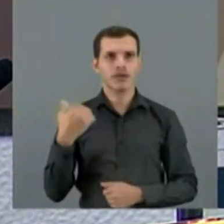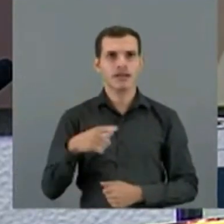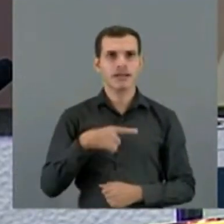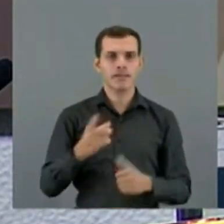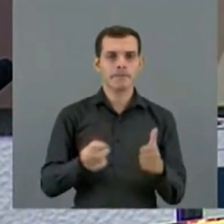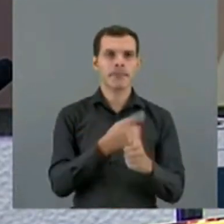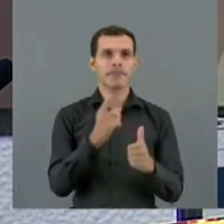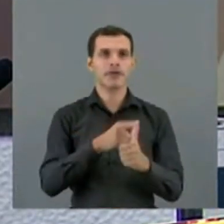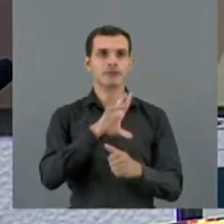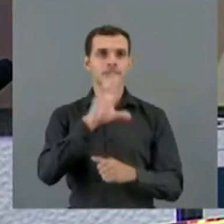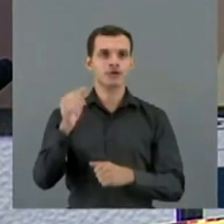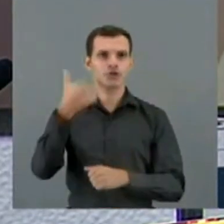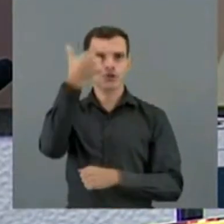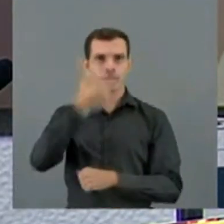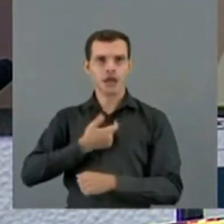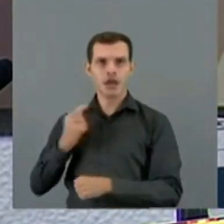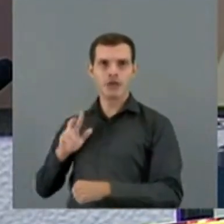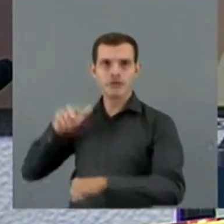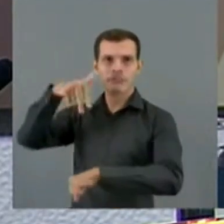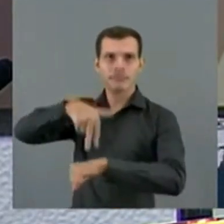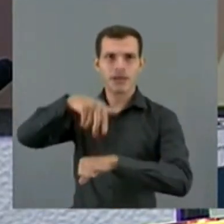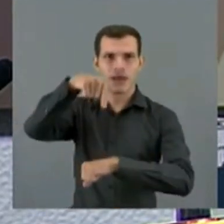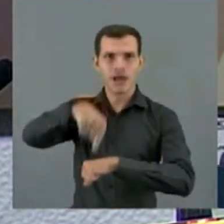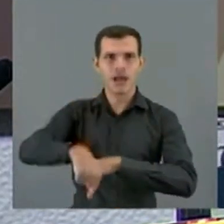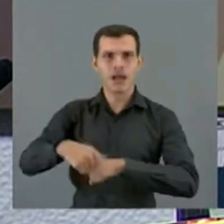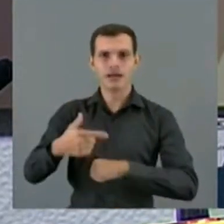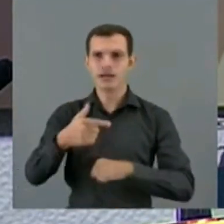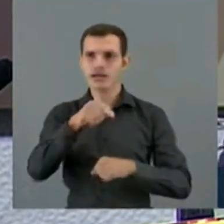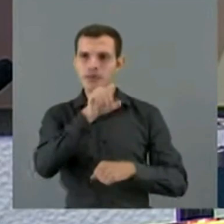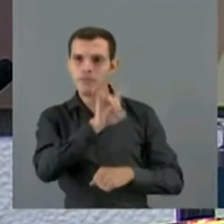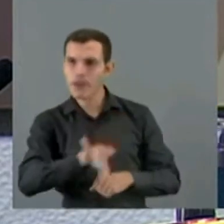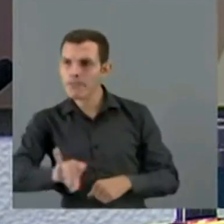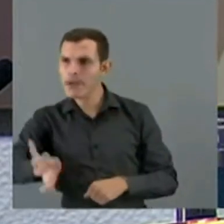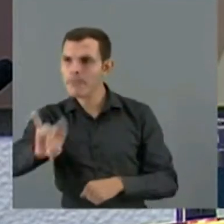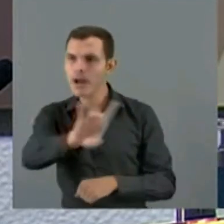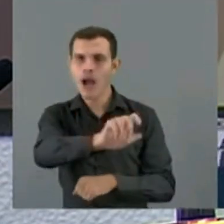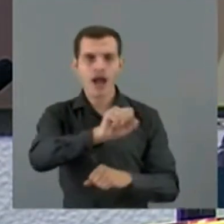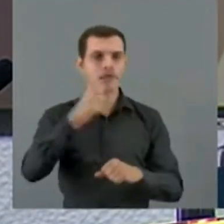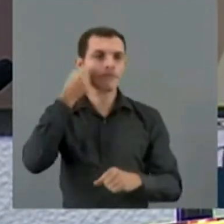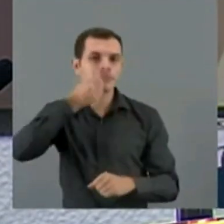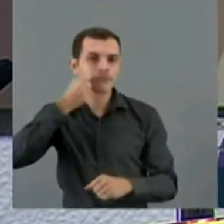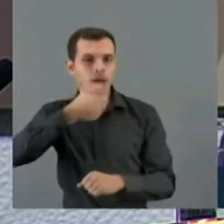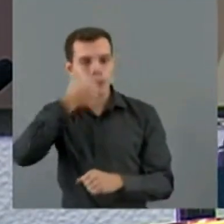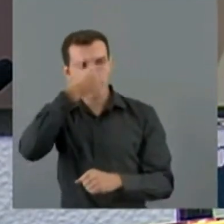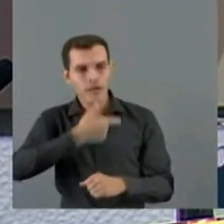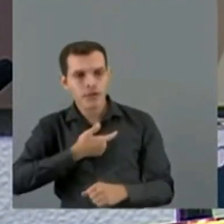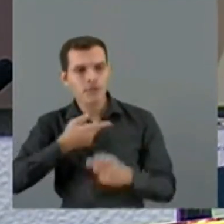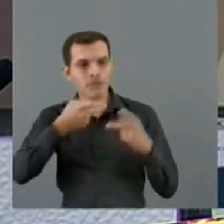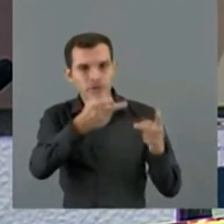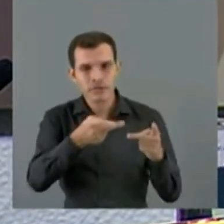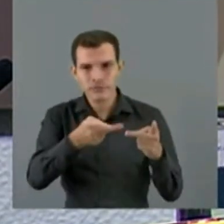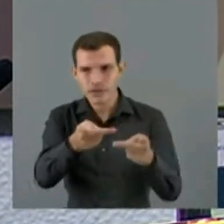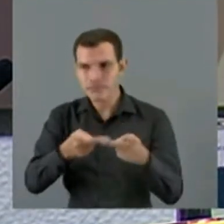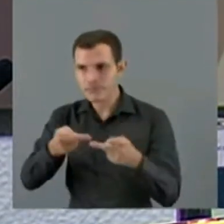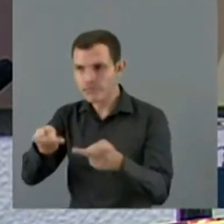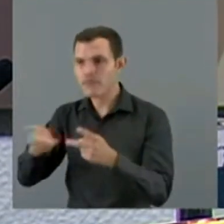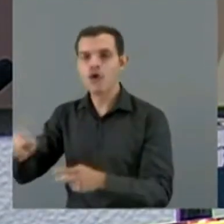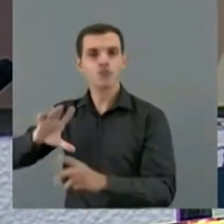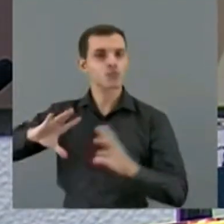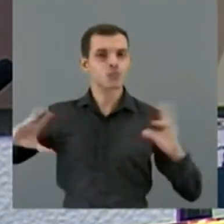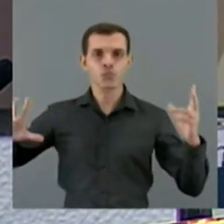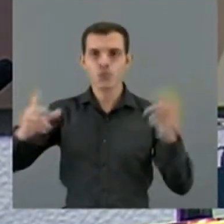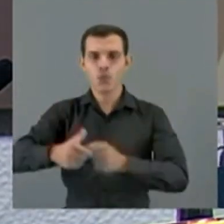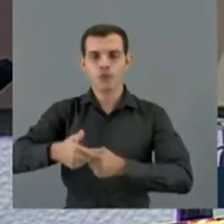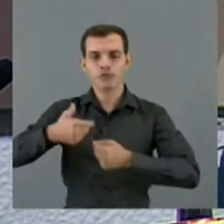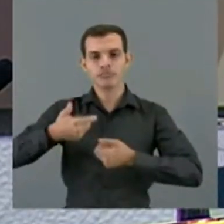peregrinar nesta casa e visitar senadoras por senadoras, senador por senador, fui bem atendido por todo. Portanto, o que